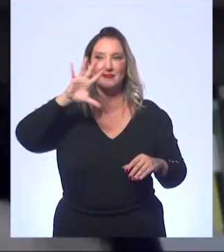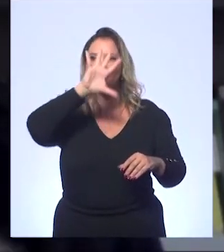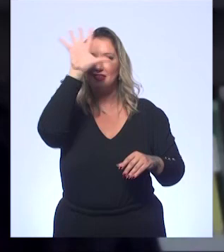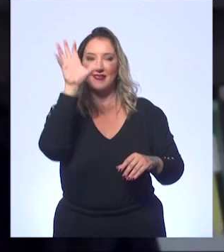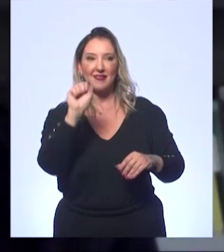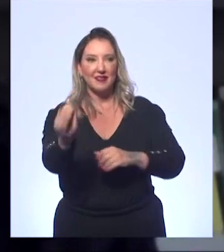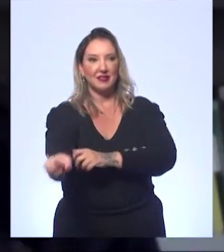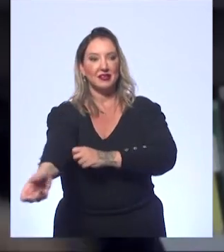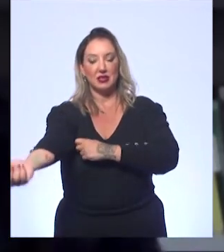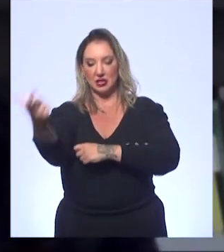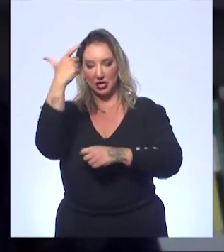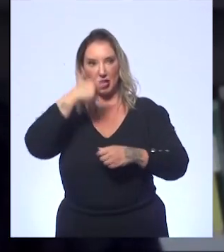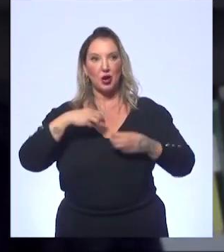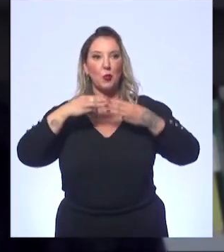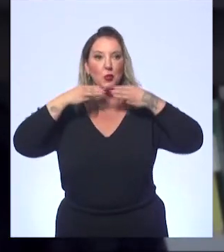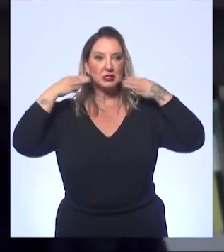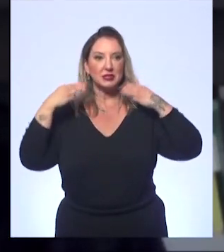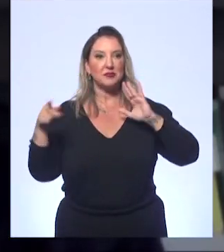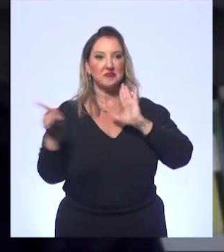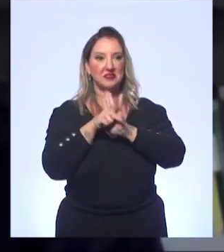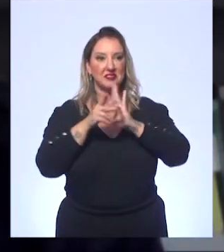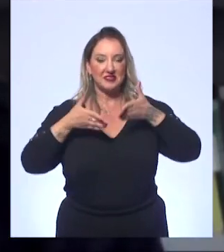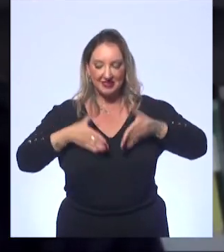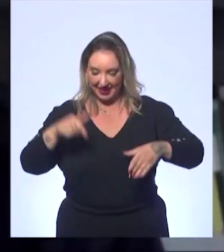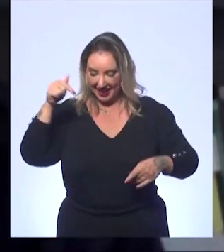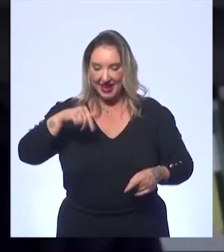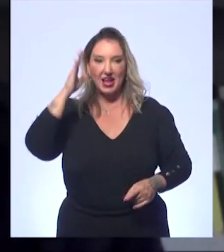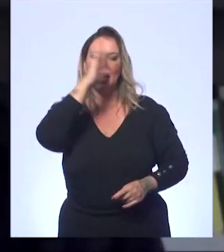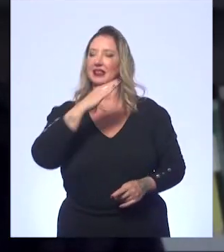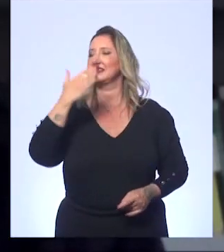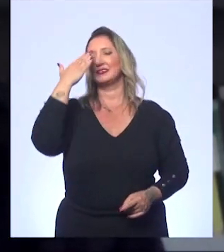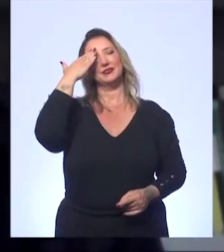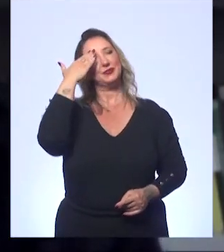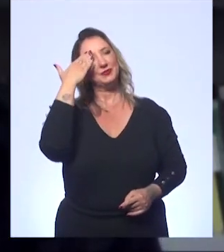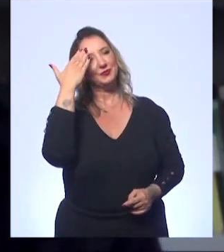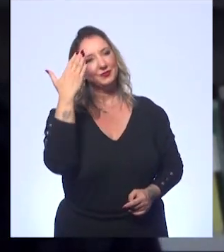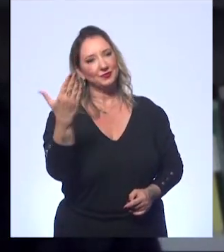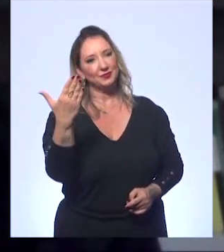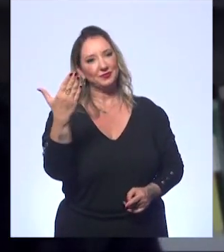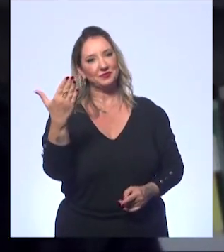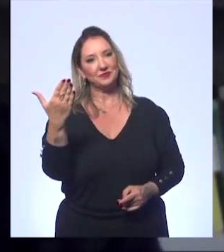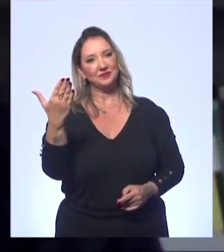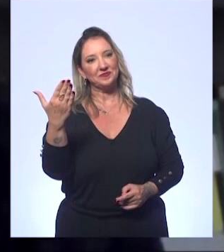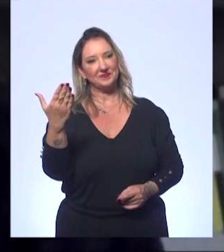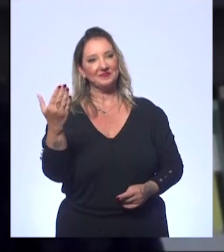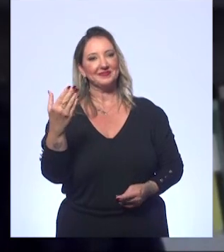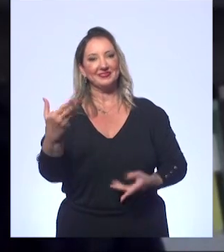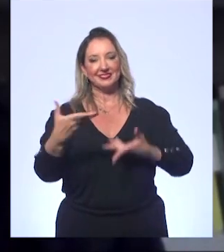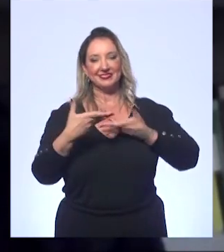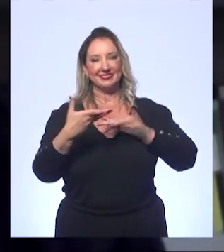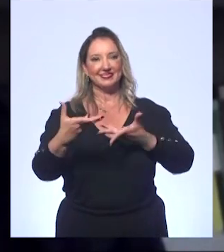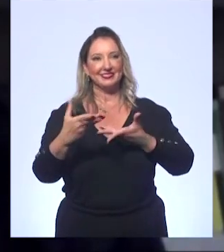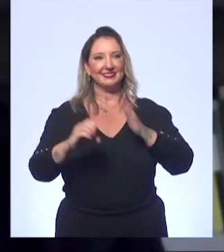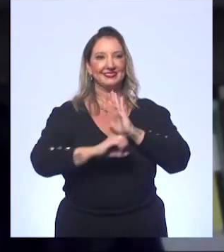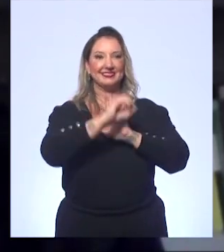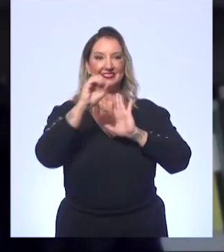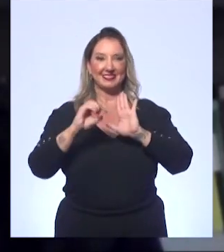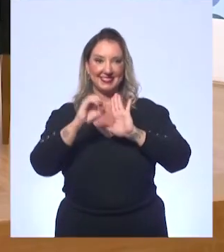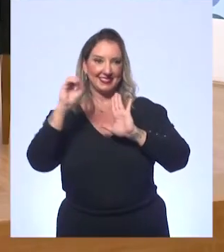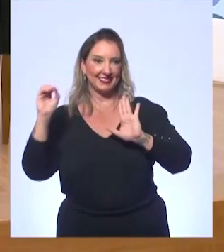enquanto africano, moçambicano, no Brasil. Então, eu agradeço bastante por esse retorno ao Centro das